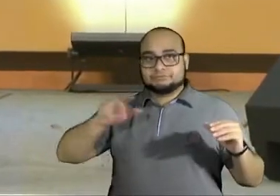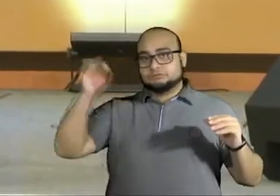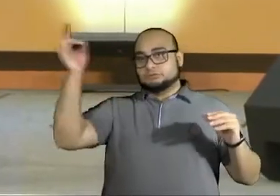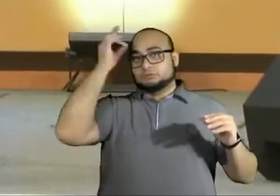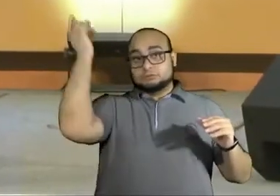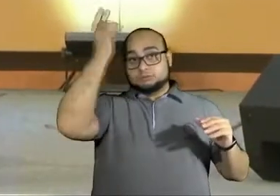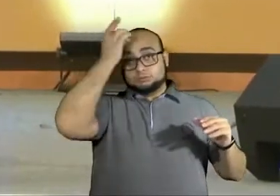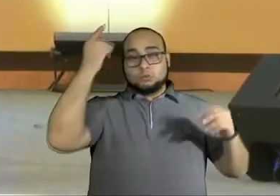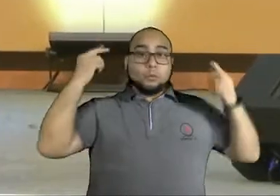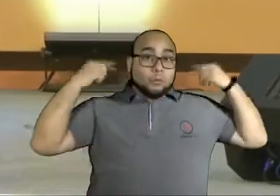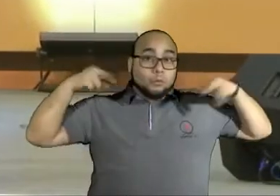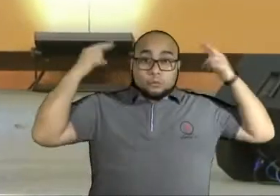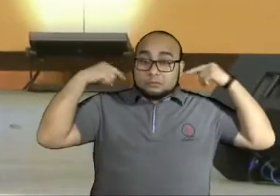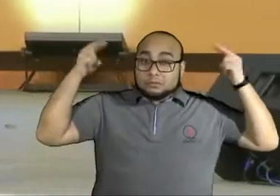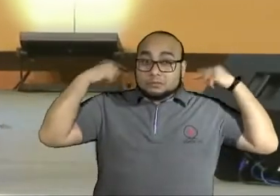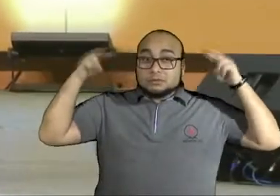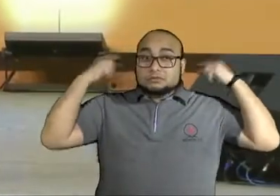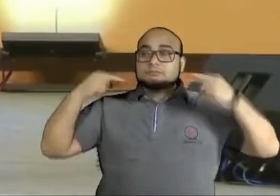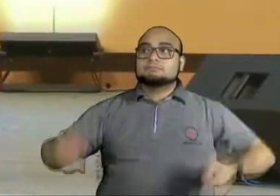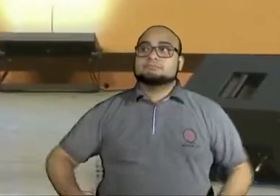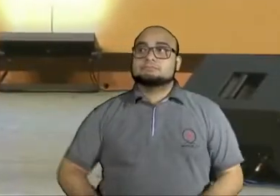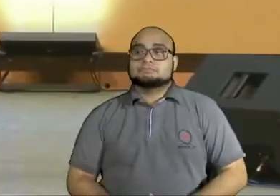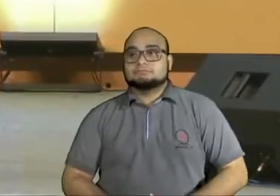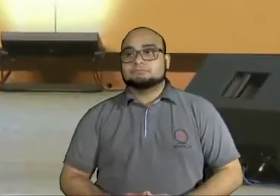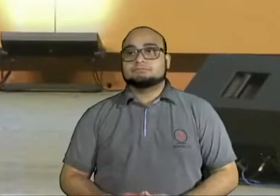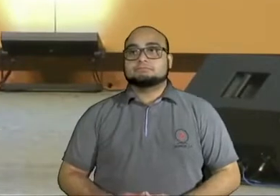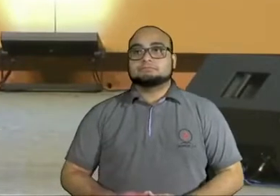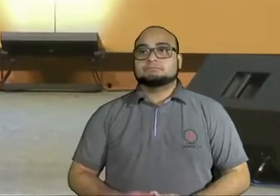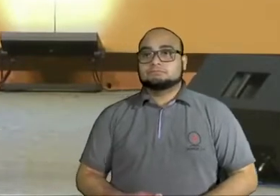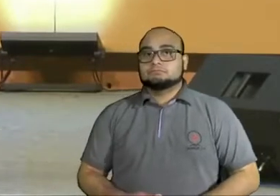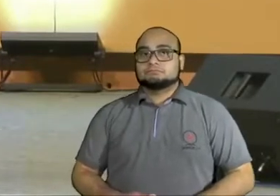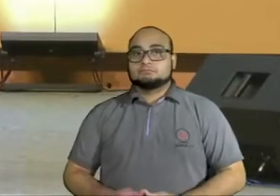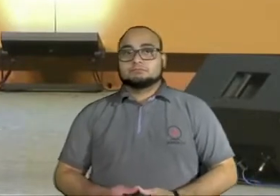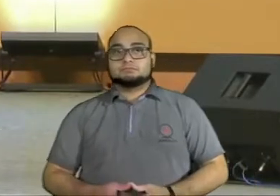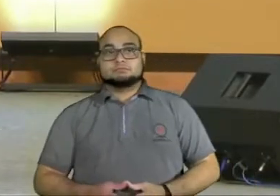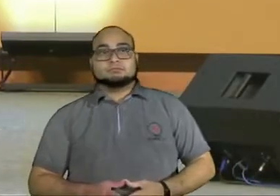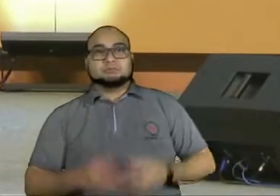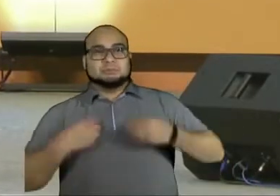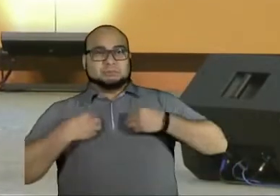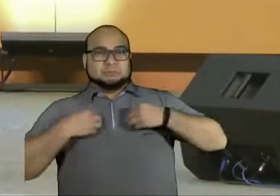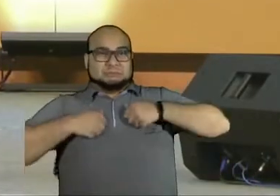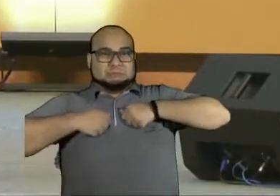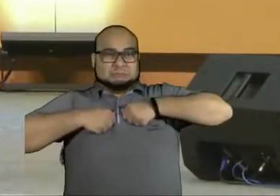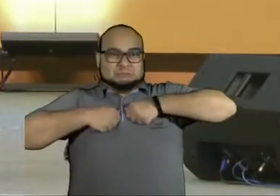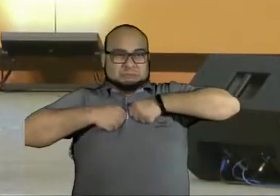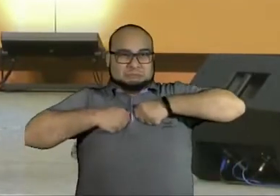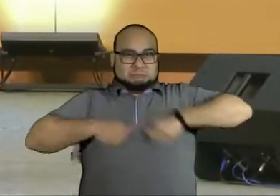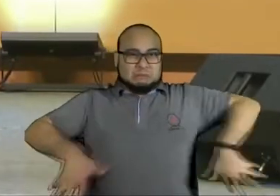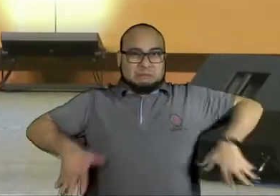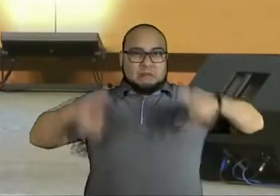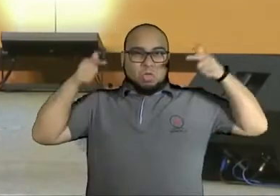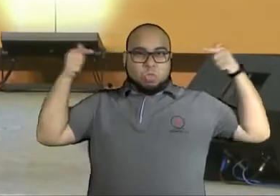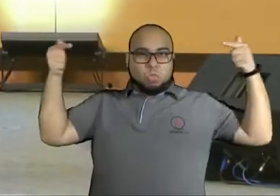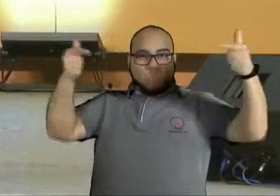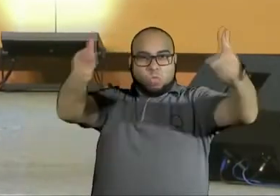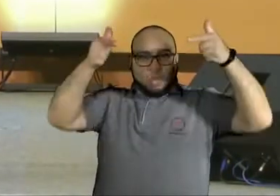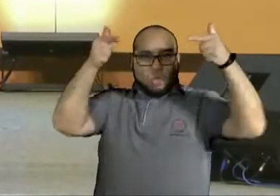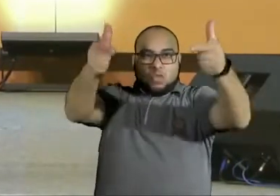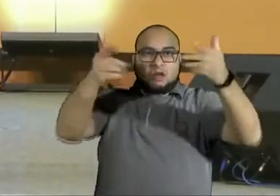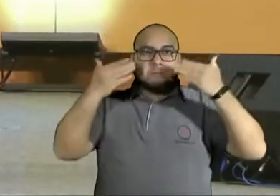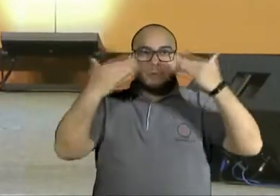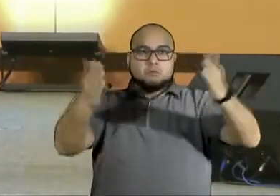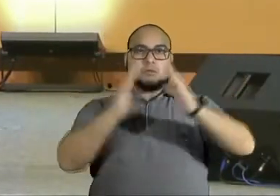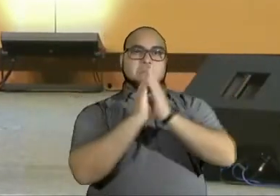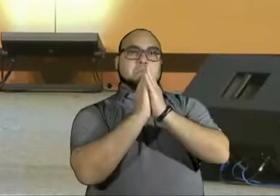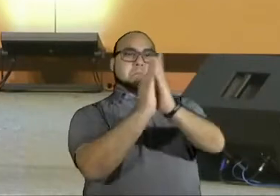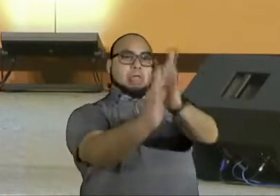inocente, está sendo vituperado, tendo vestes rasgadas e achacotado diante de uma multidão. Mas o texto